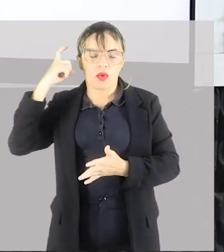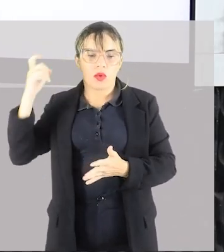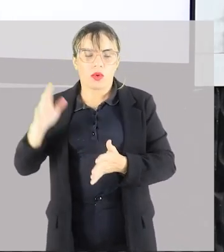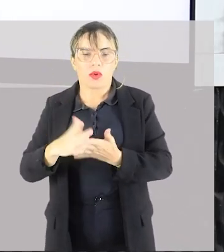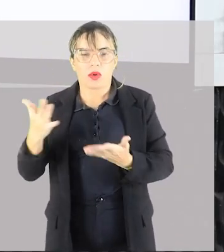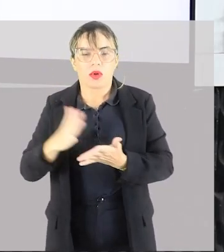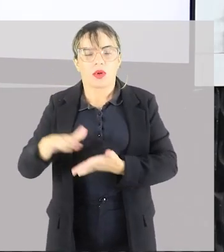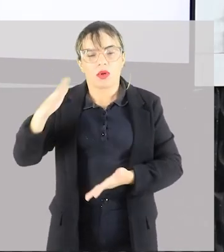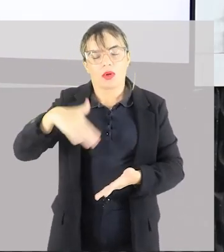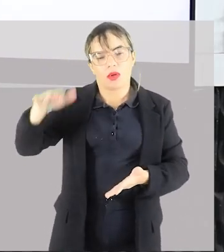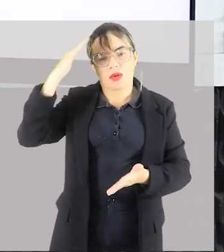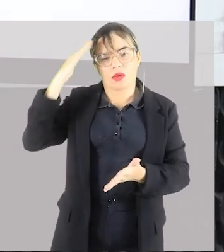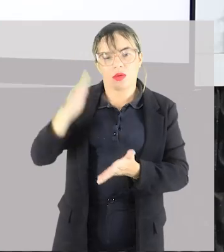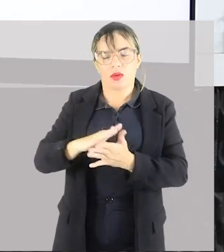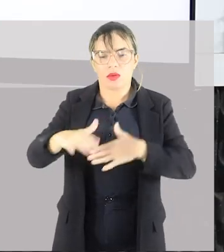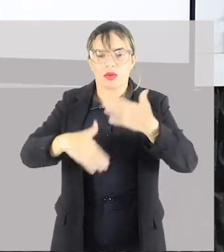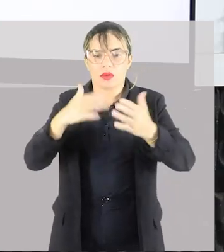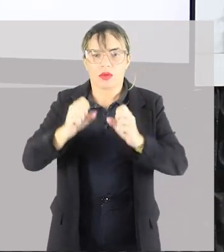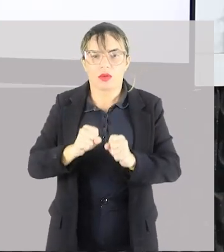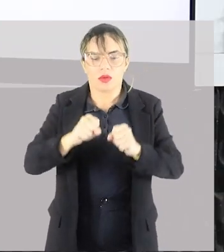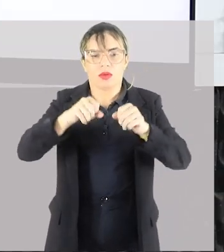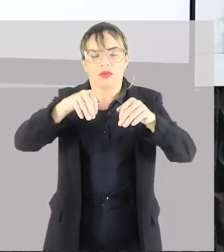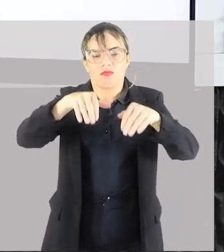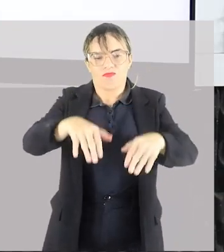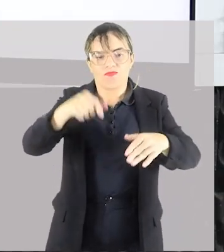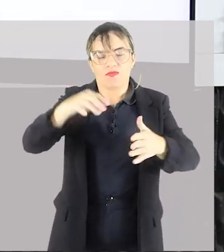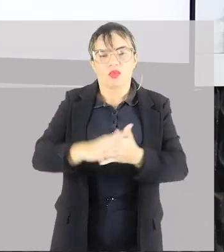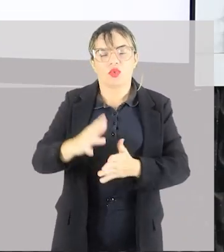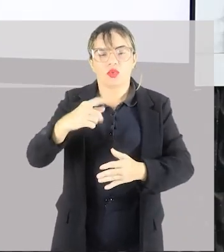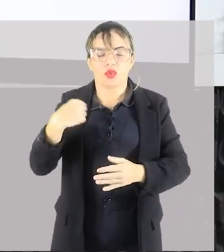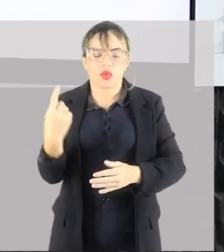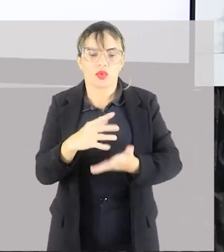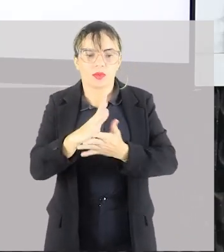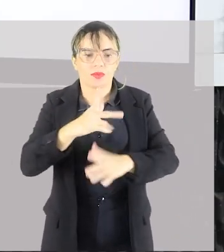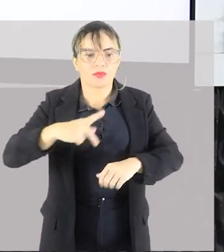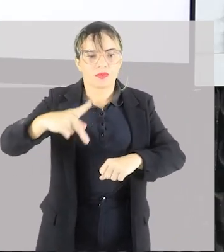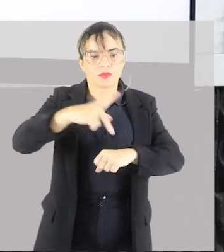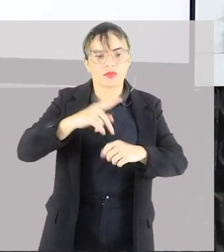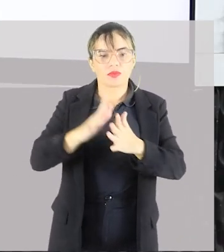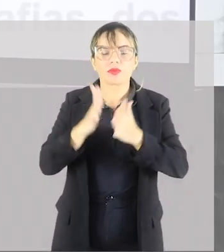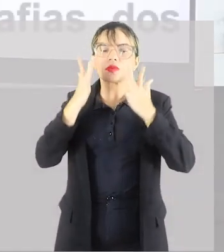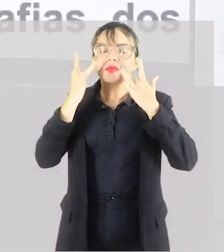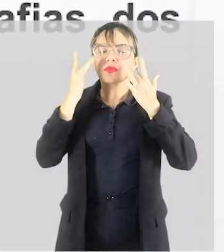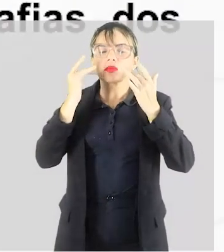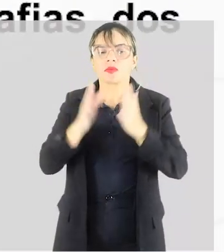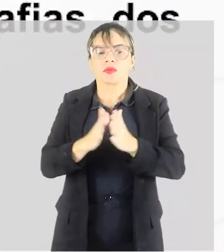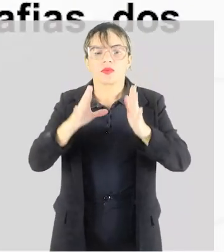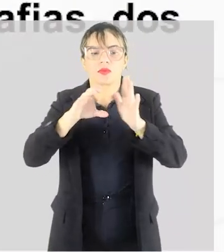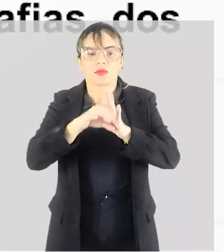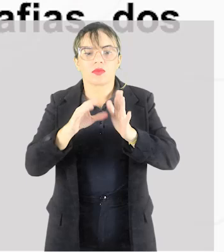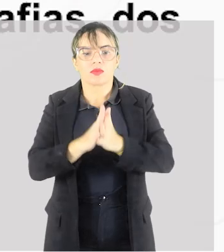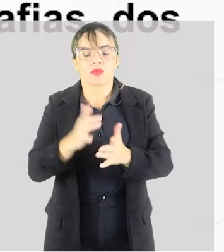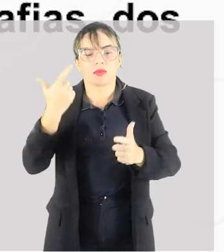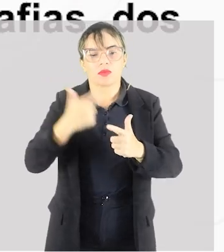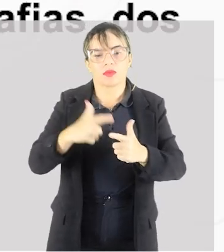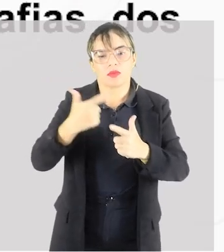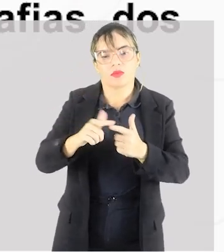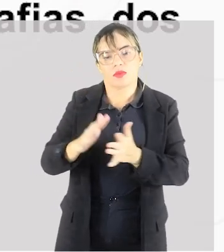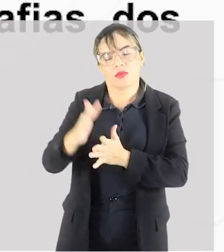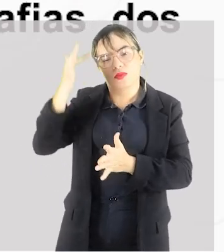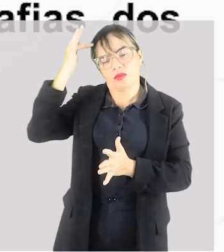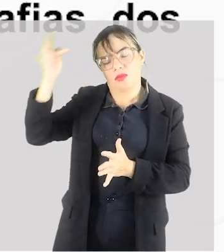esse processo devastador da colonização no país. A arte conceitual, ela tem problemáticas